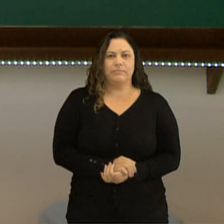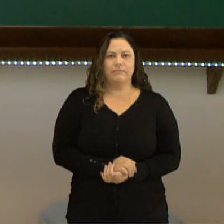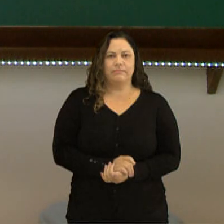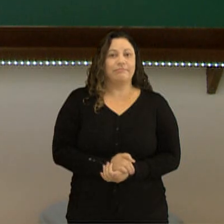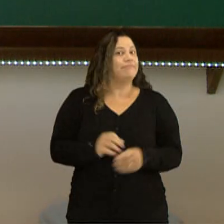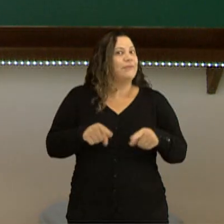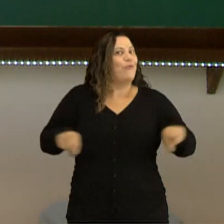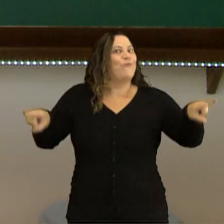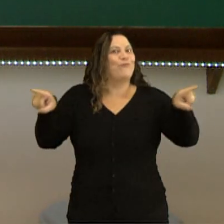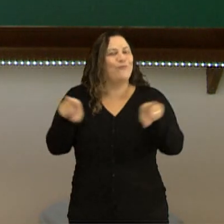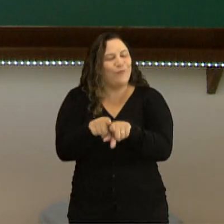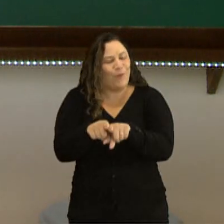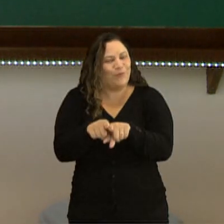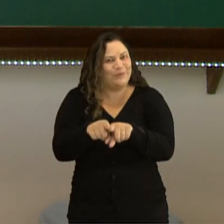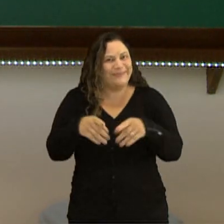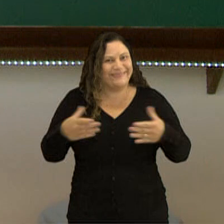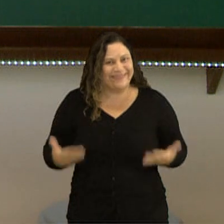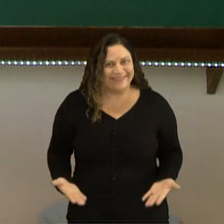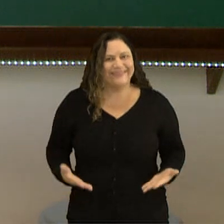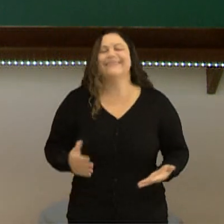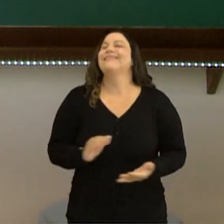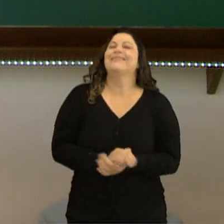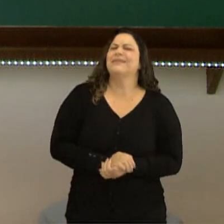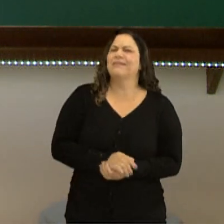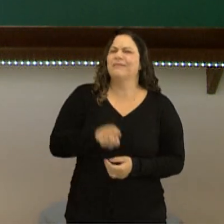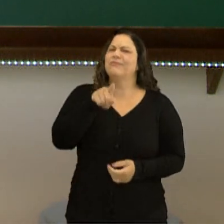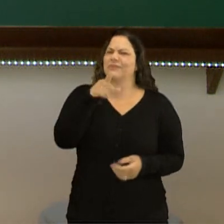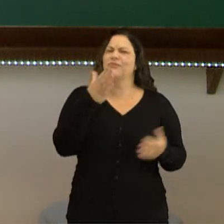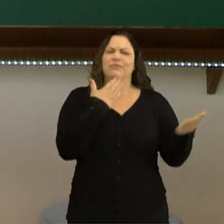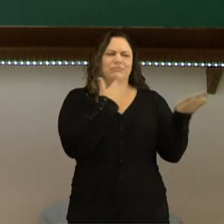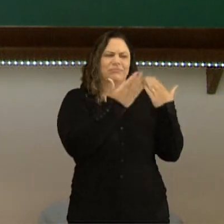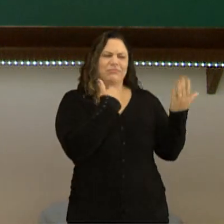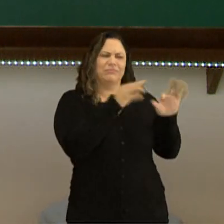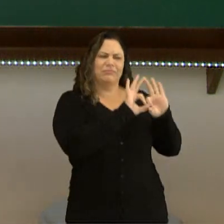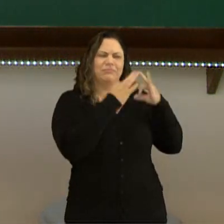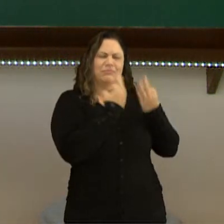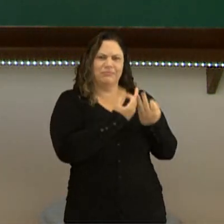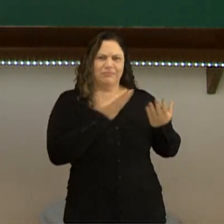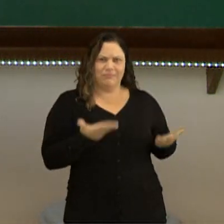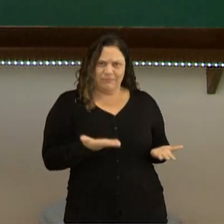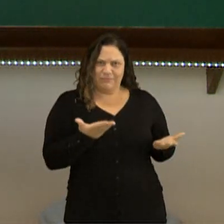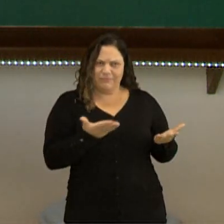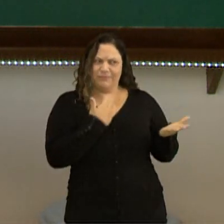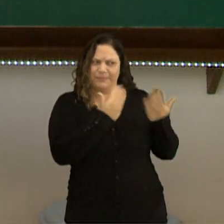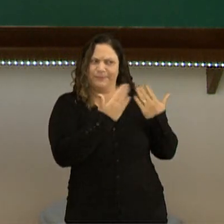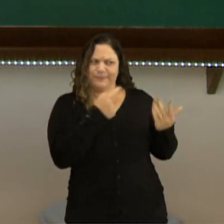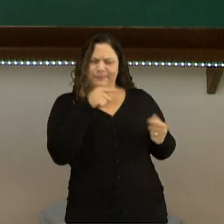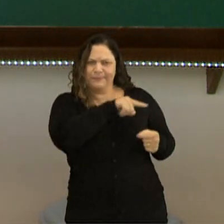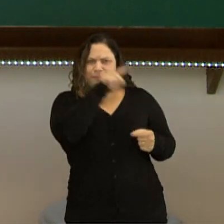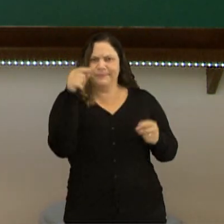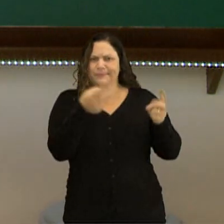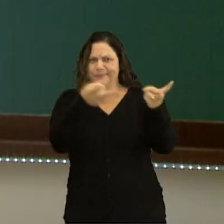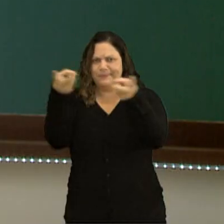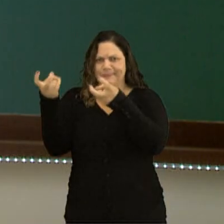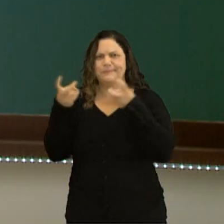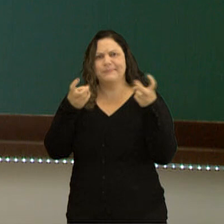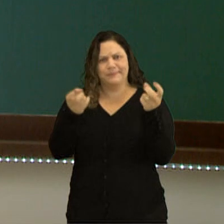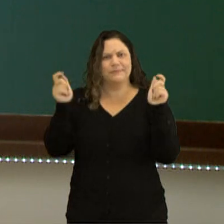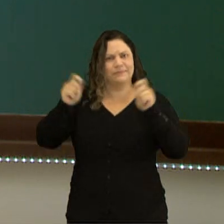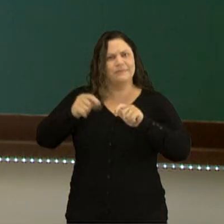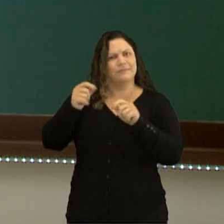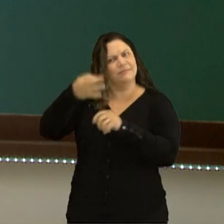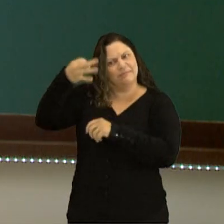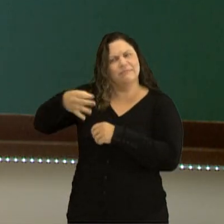Eu voltei, galerinha. E aí? Conversou com a família? Você já observou? Com certeza, né? Você já viu